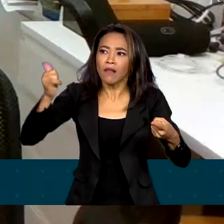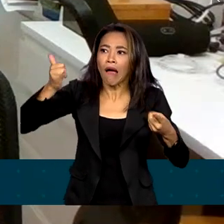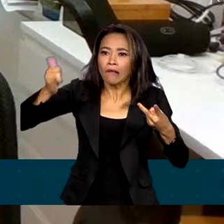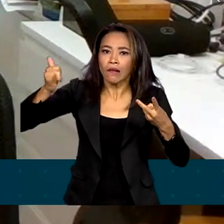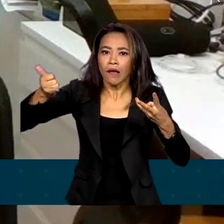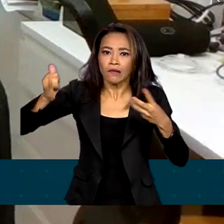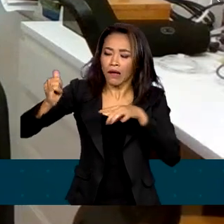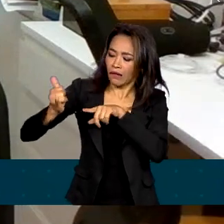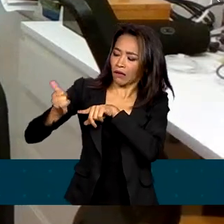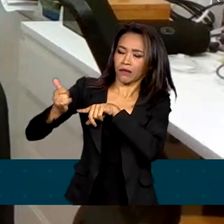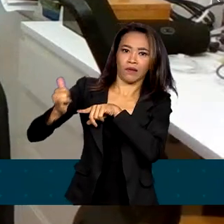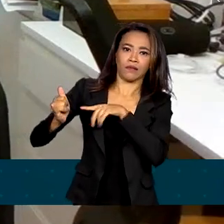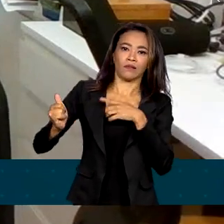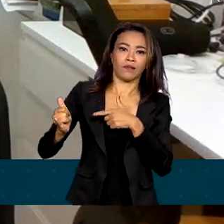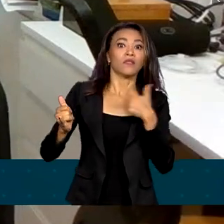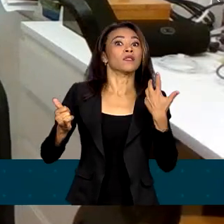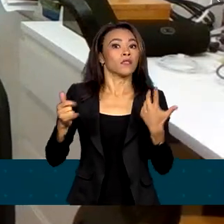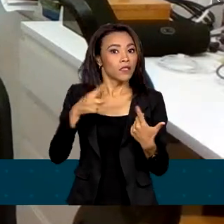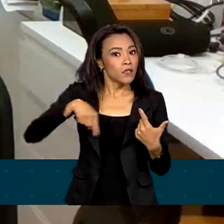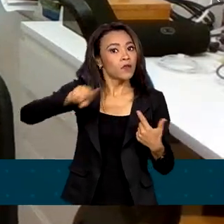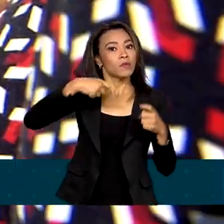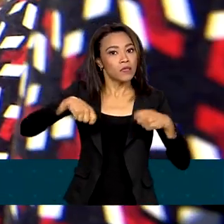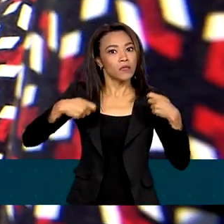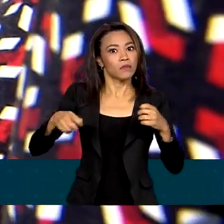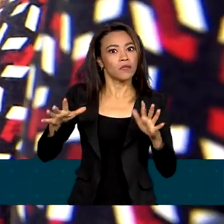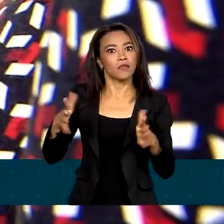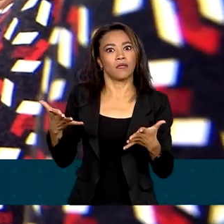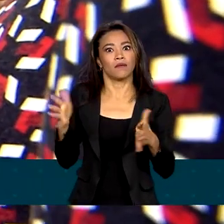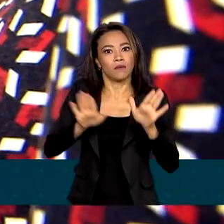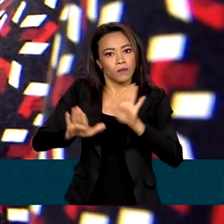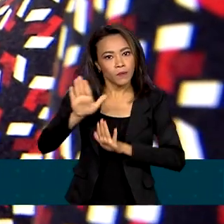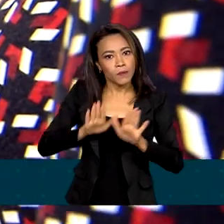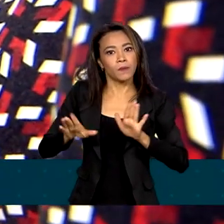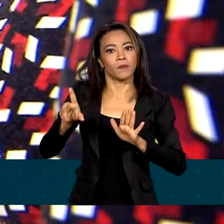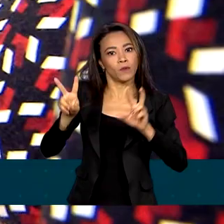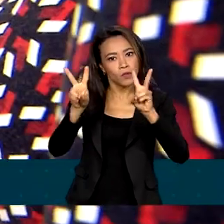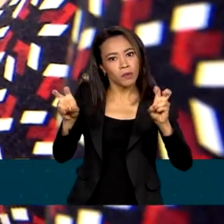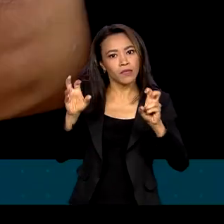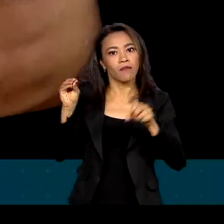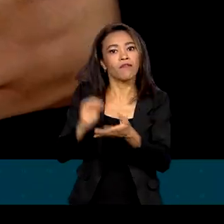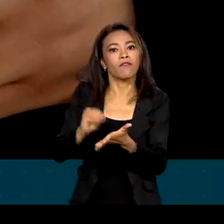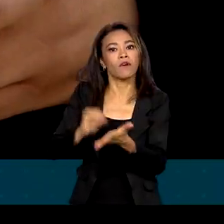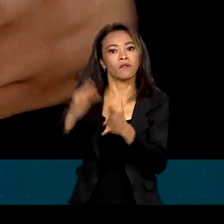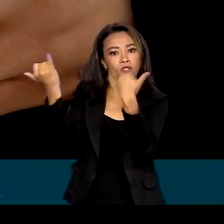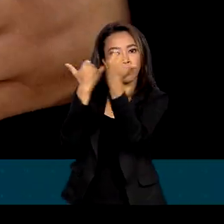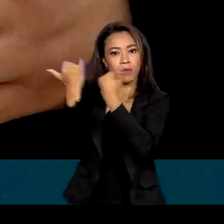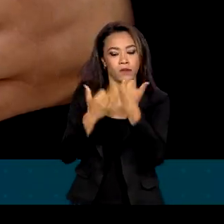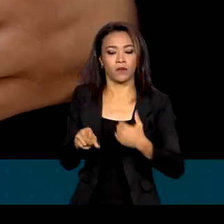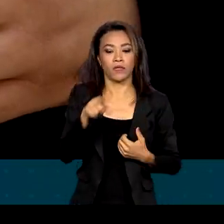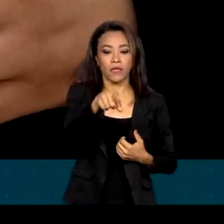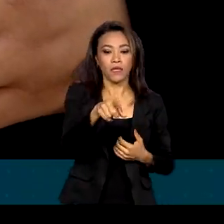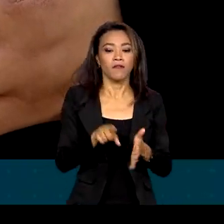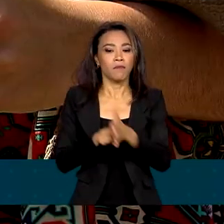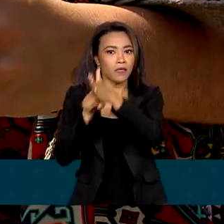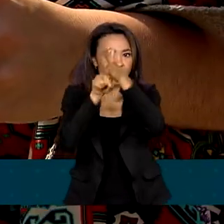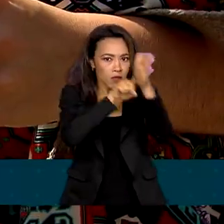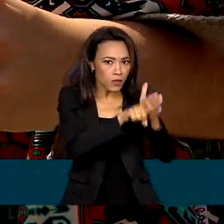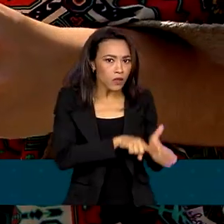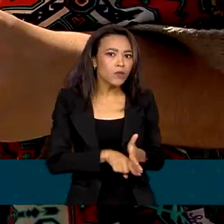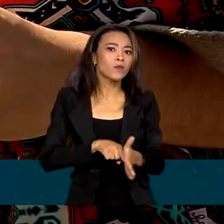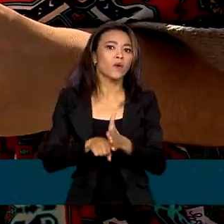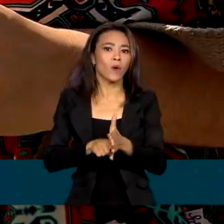sentido quando a gente estuda a indústria da desinformação. O levantamento monitorou a circulação de informações falsas em